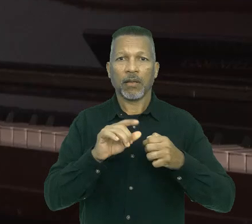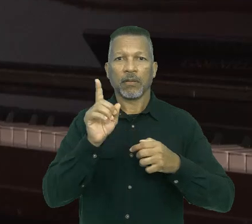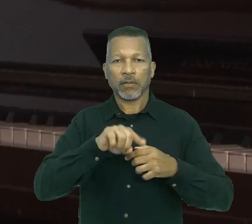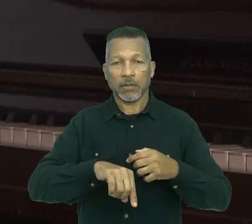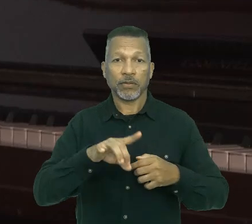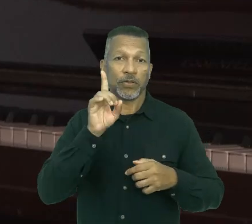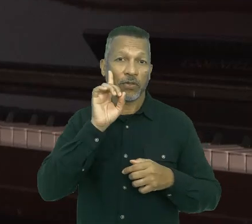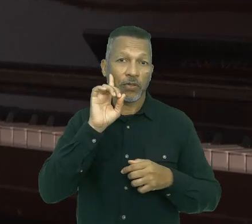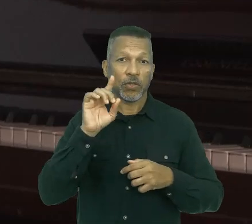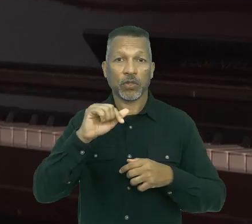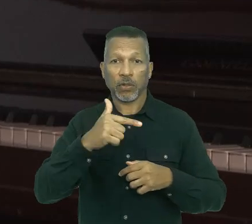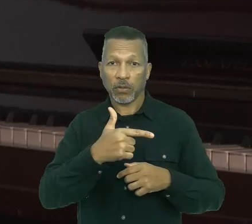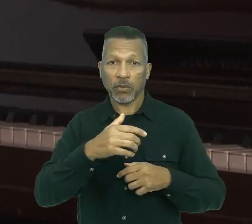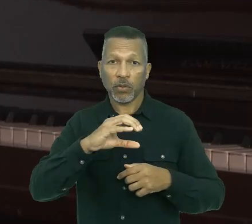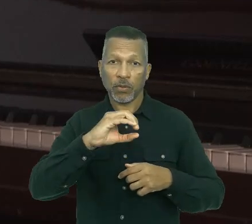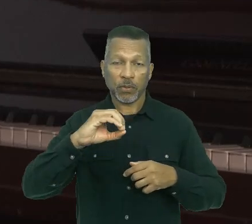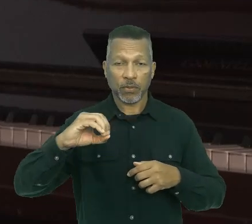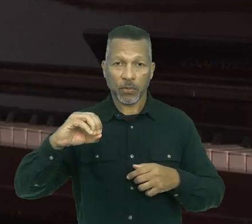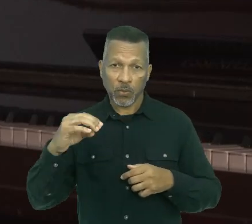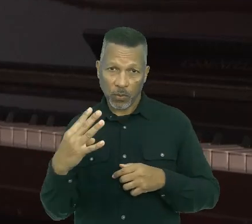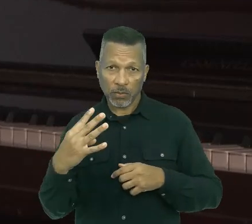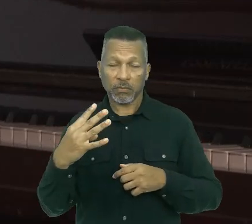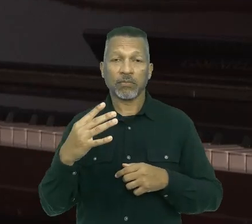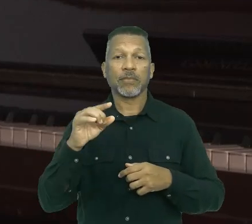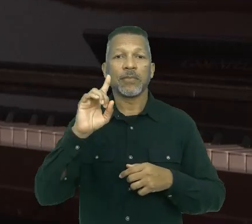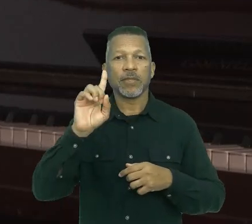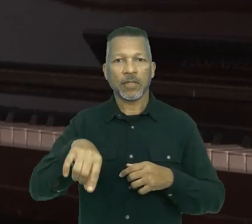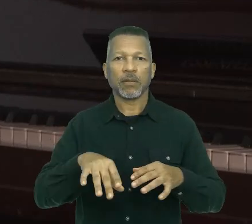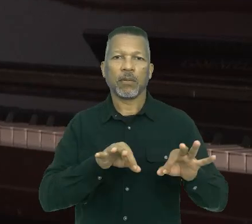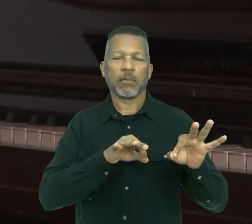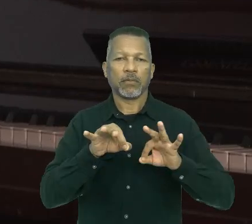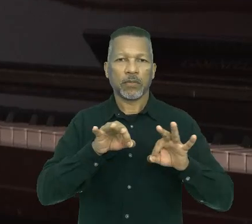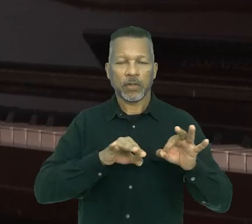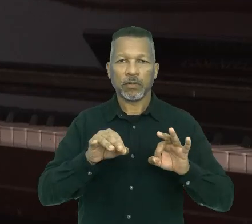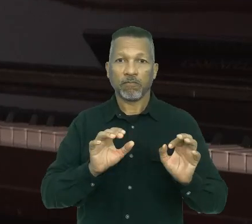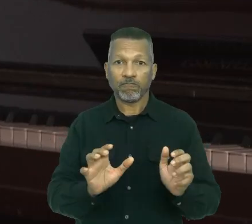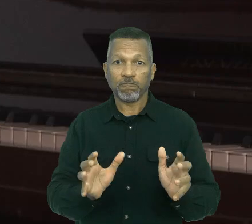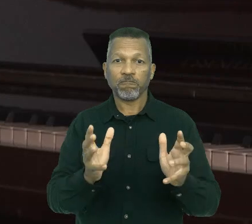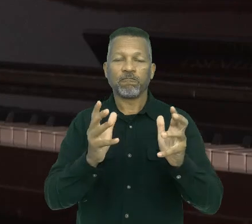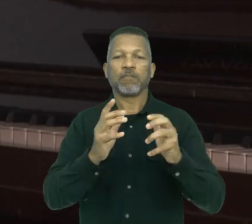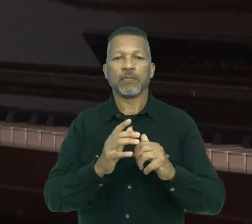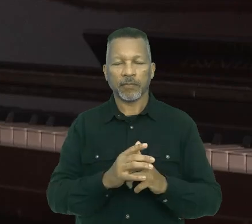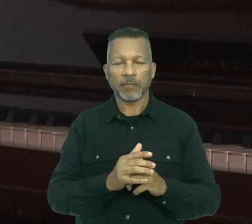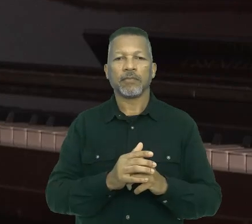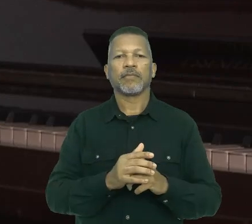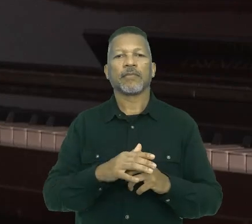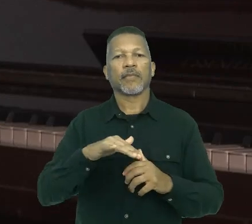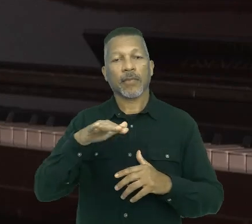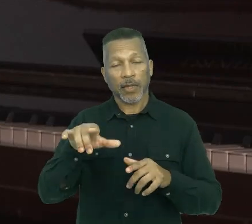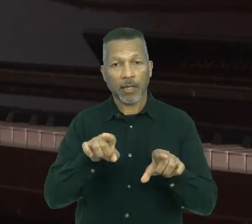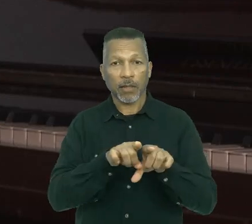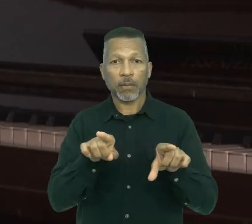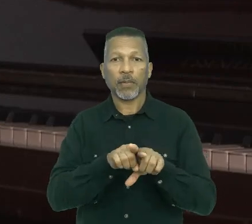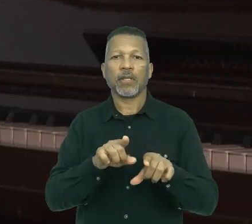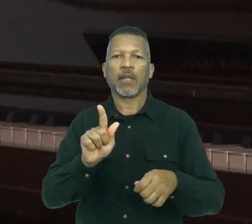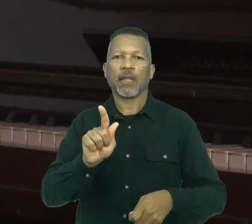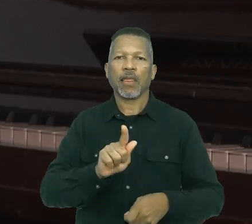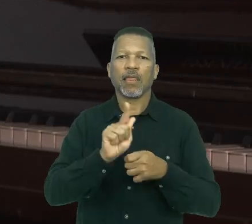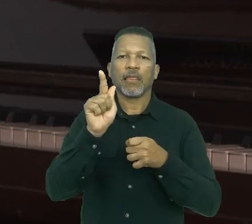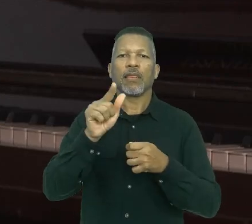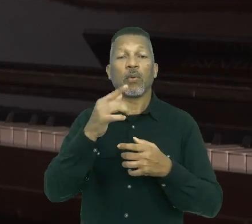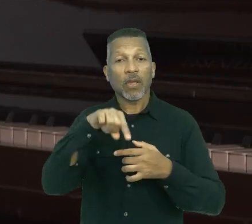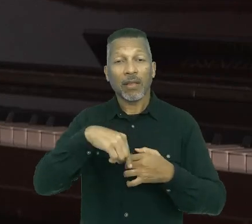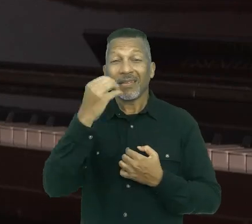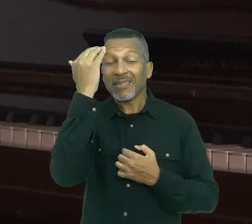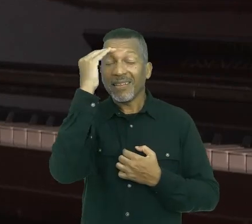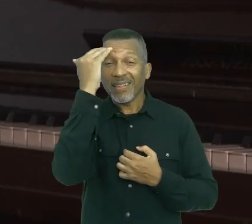data de 2004, com projetos de lei de incentivo e entrando também nessa parte da gestão, que é